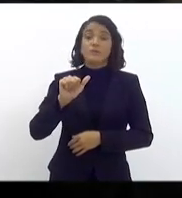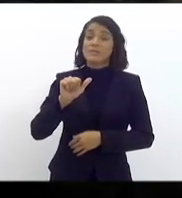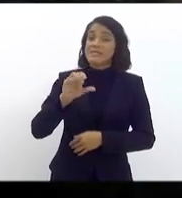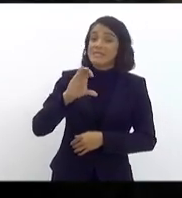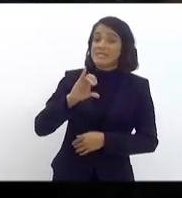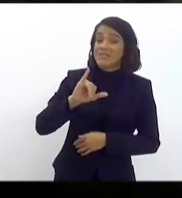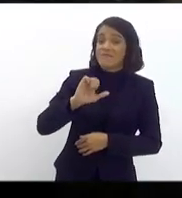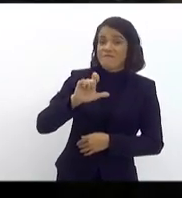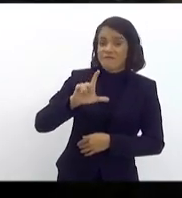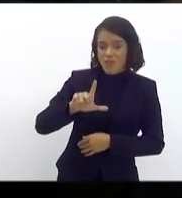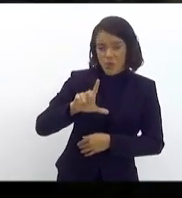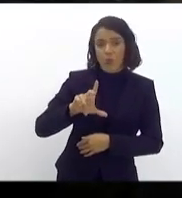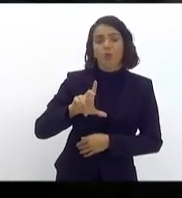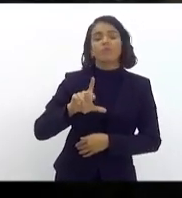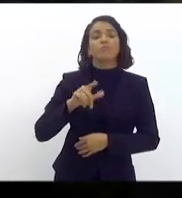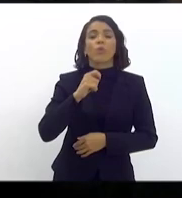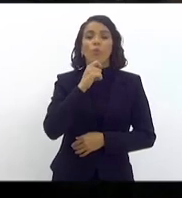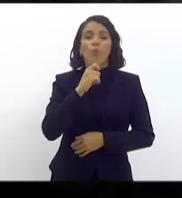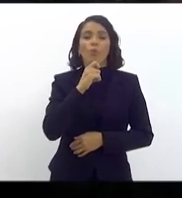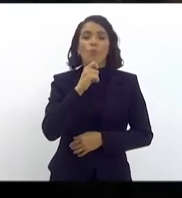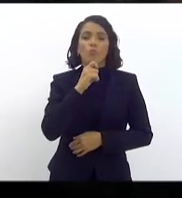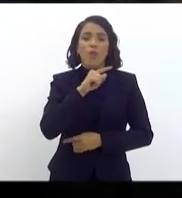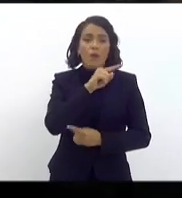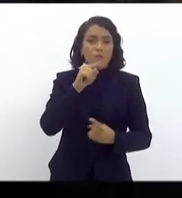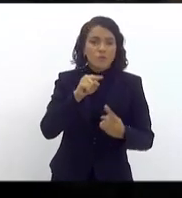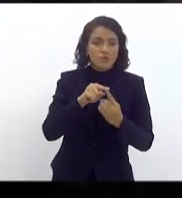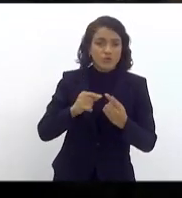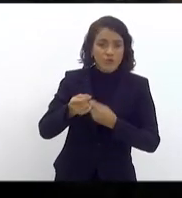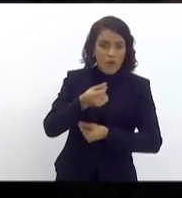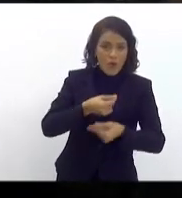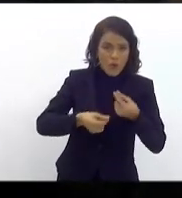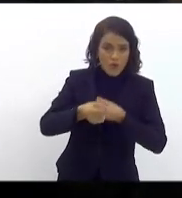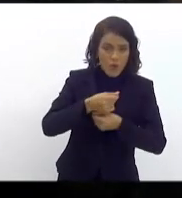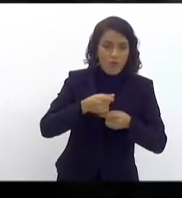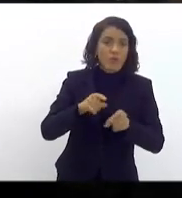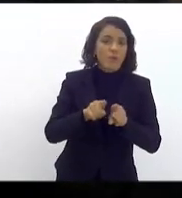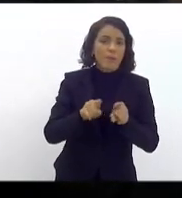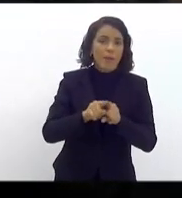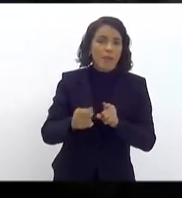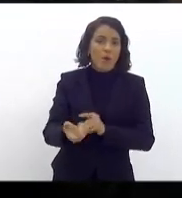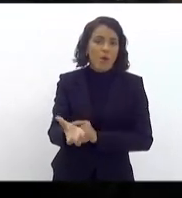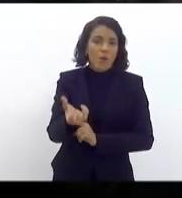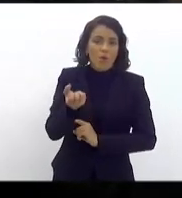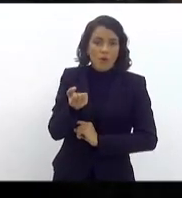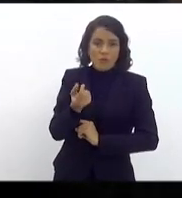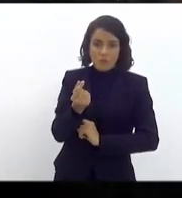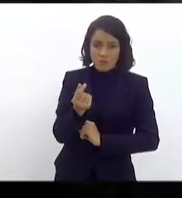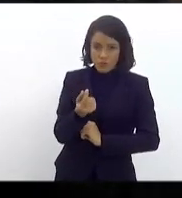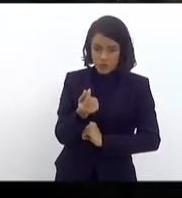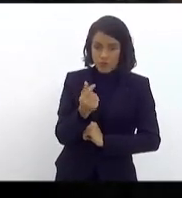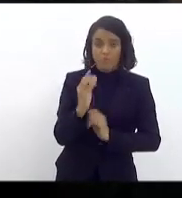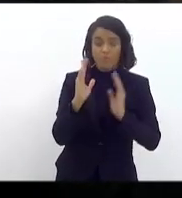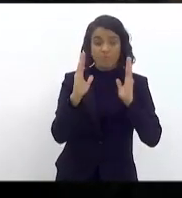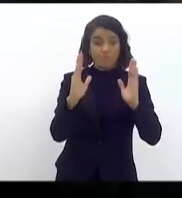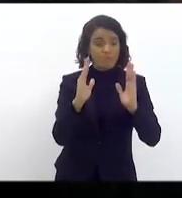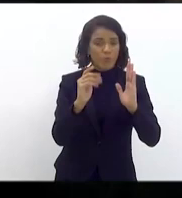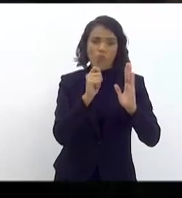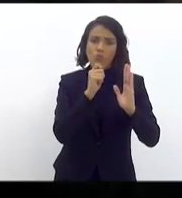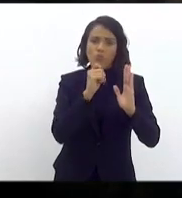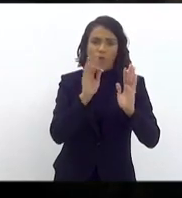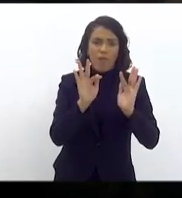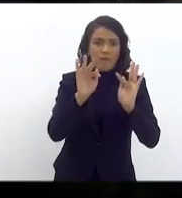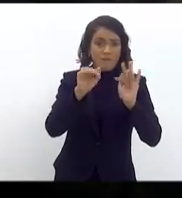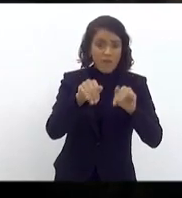natureza privada, sem finalidade econômica e sem fins lucrativos, com prazo de duração